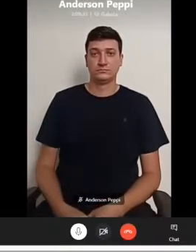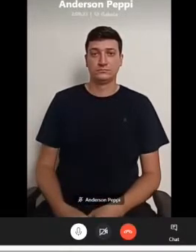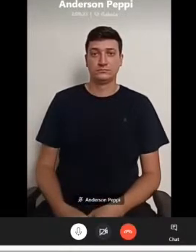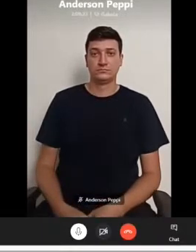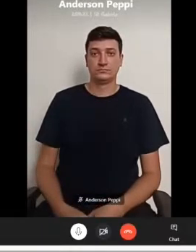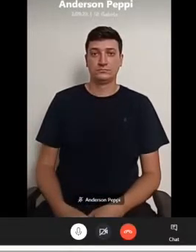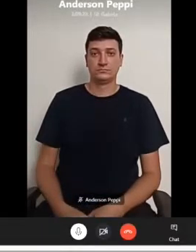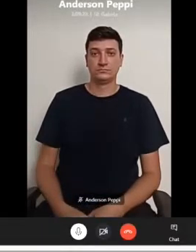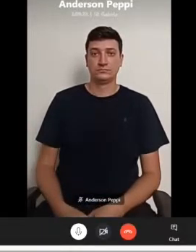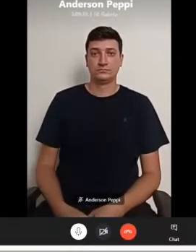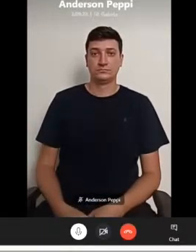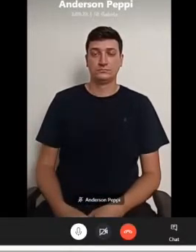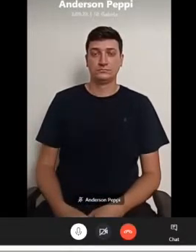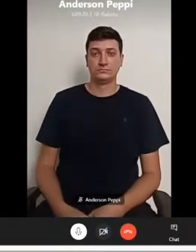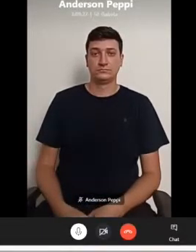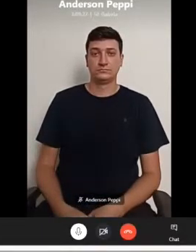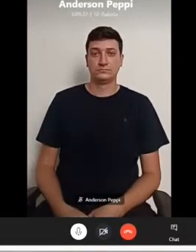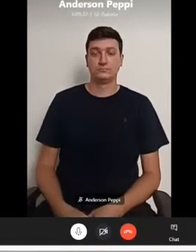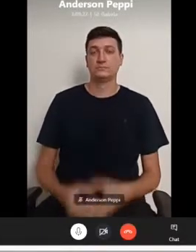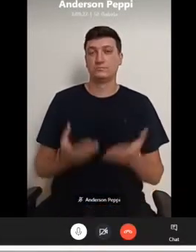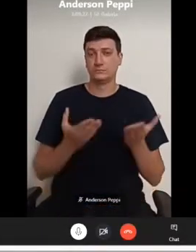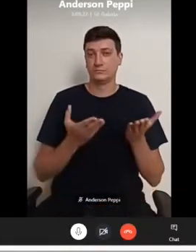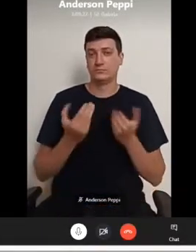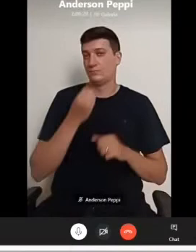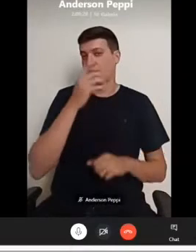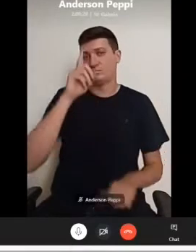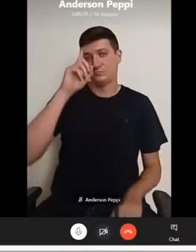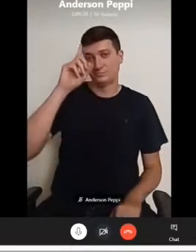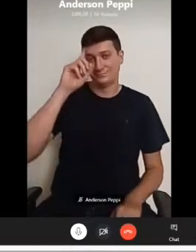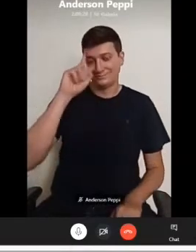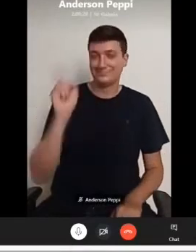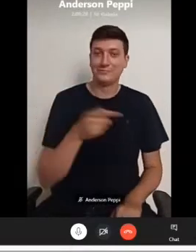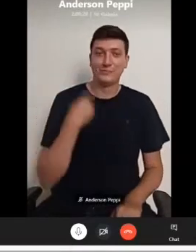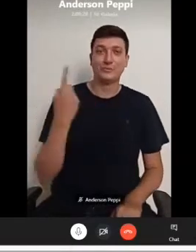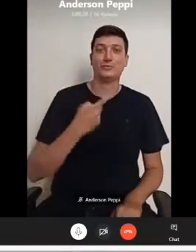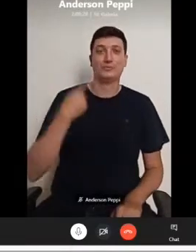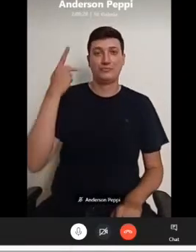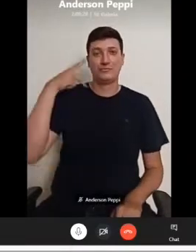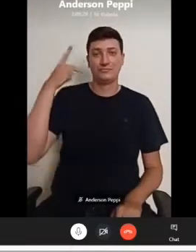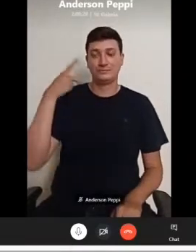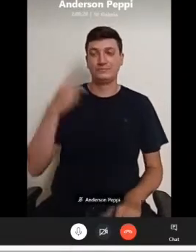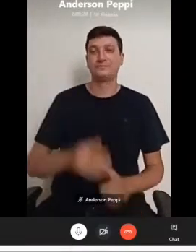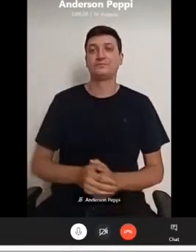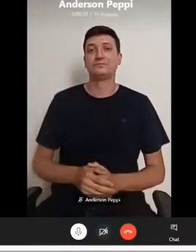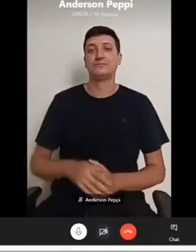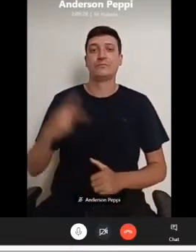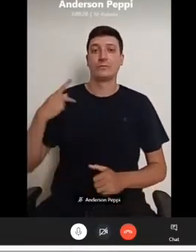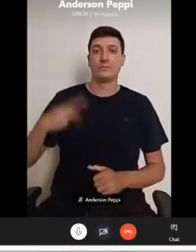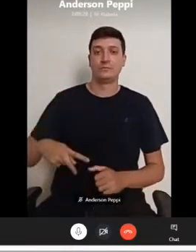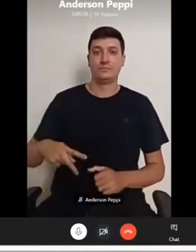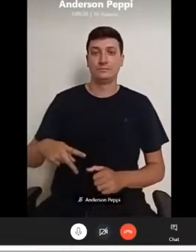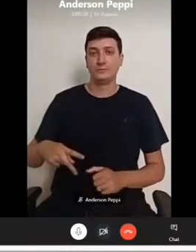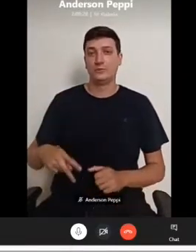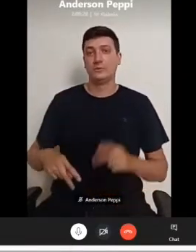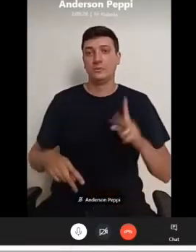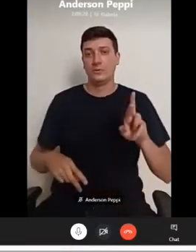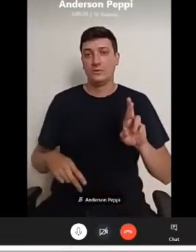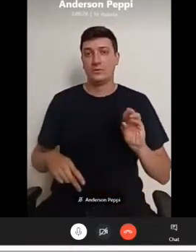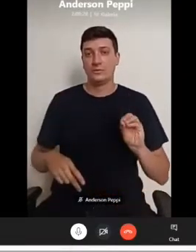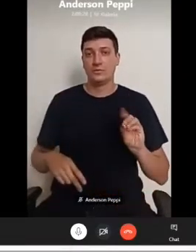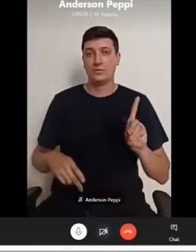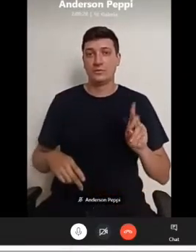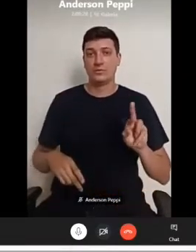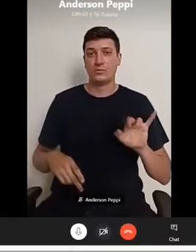Bom dia a todos, senhores vereadores. Para presidente, eu voto no Rodrigo Rodrigues.